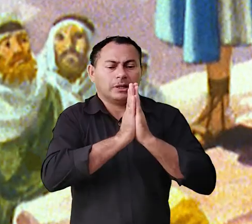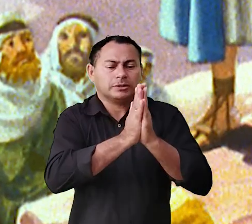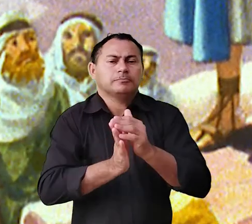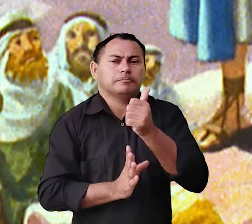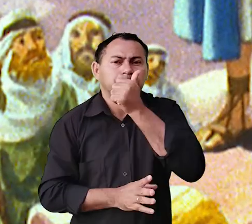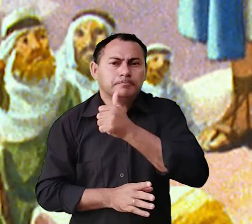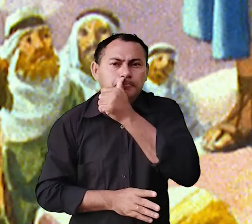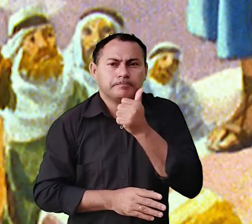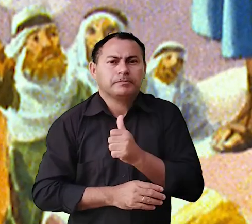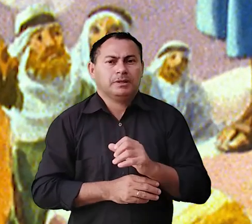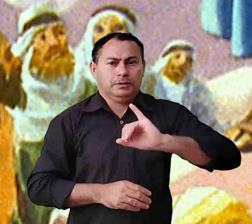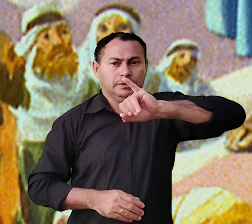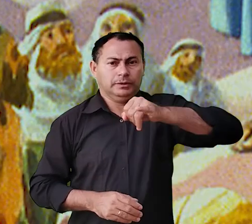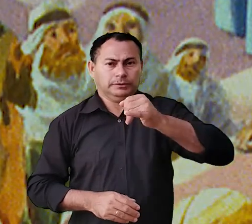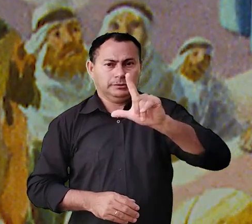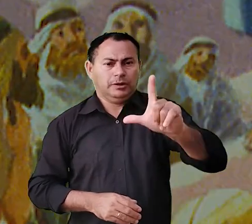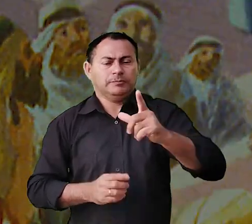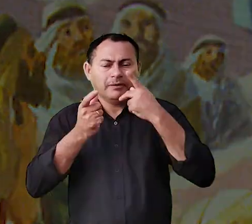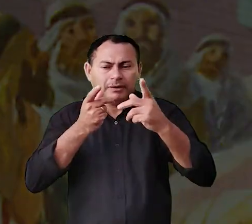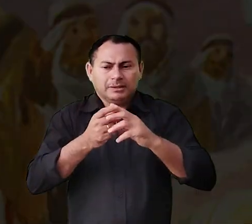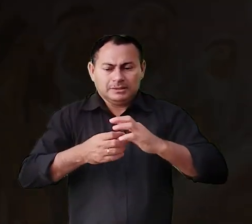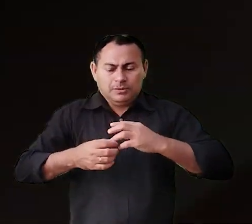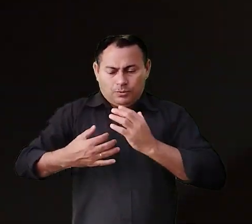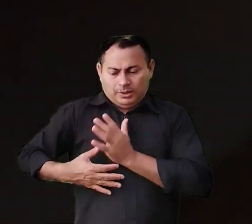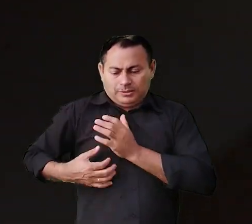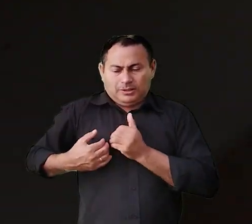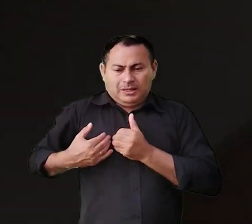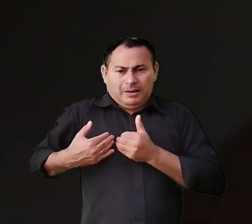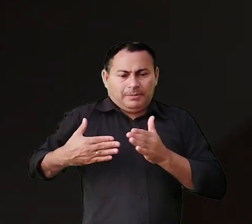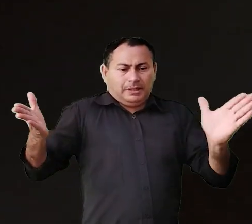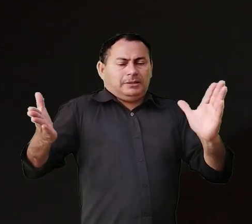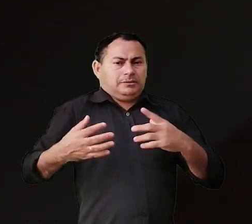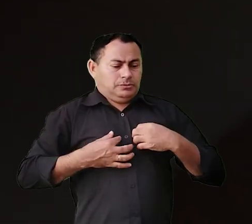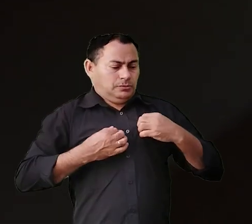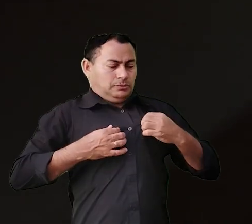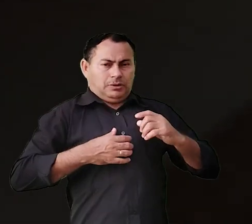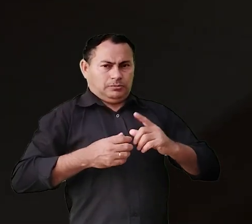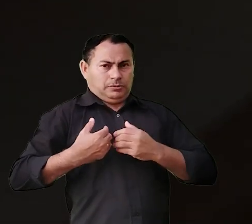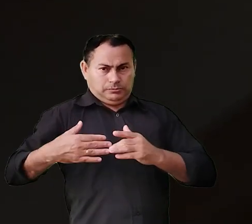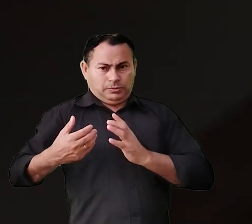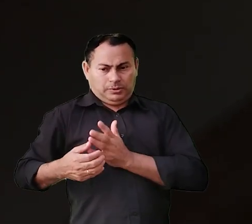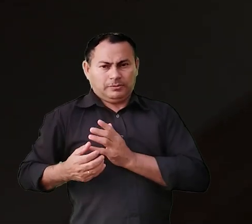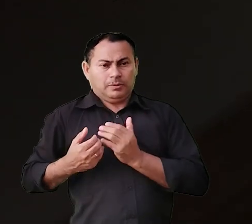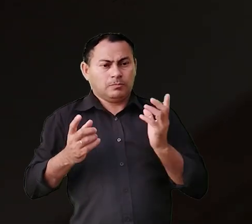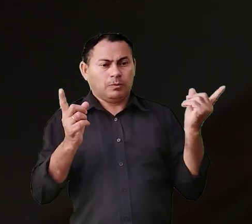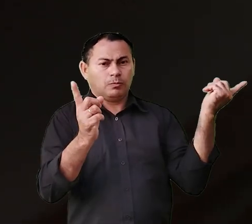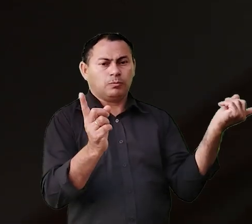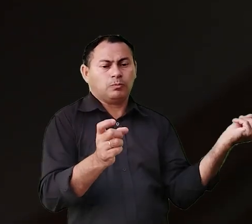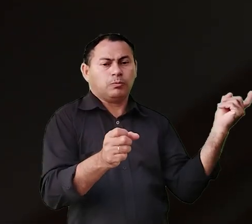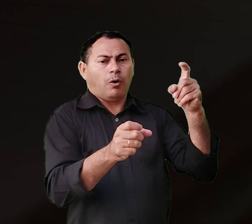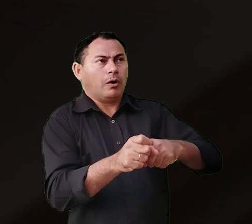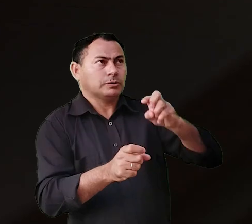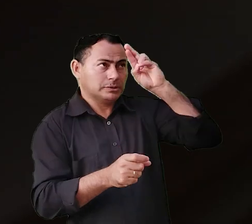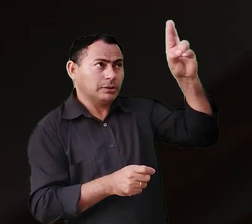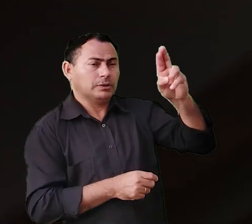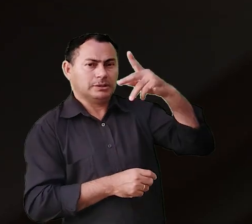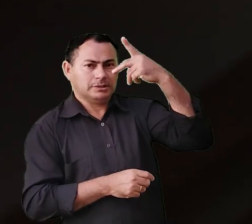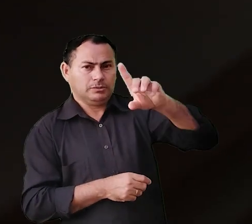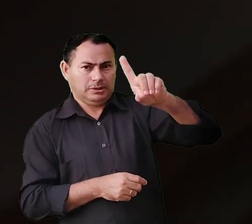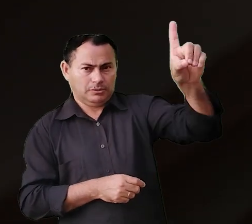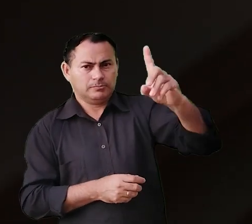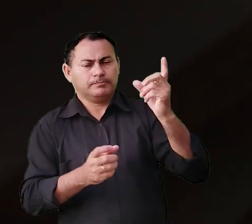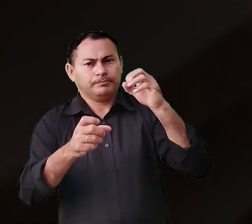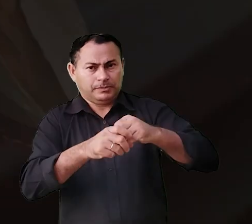e jejum. Ele clama: rasguem o coração e não as vestes. Voltem-se para o Senhor, o